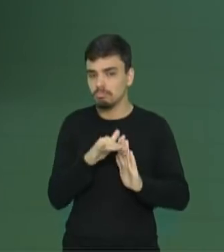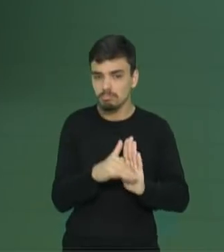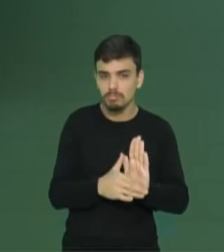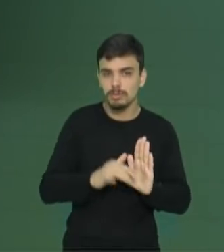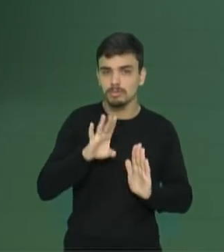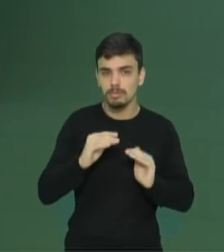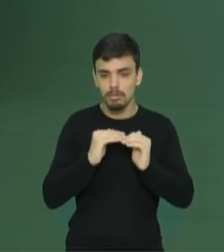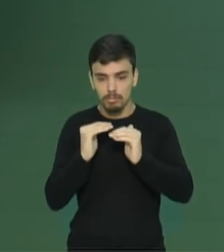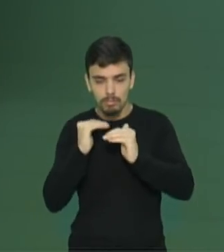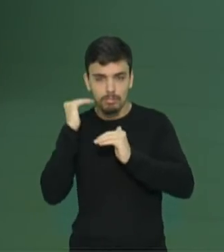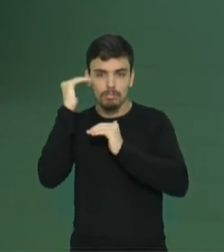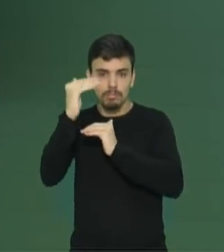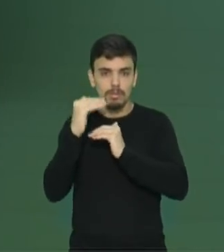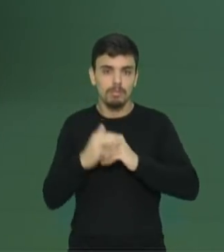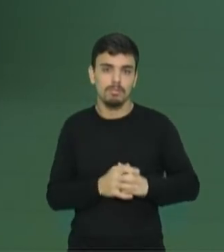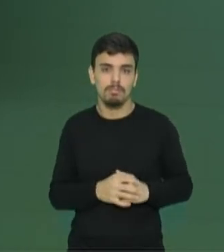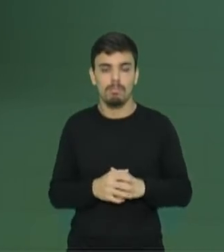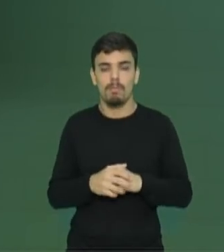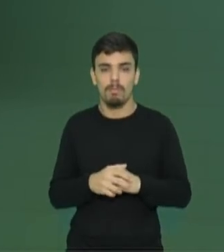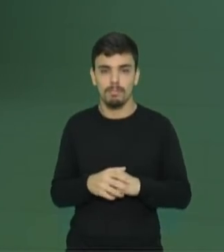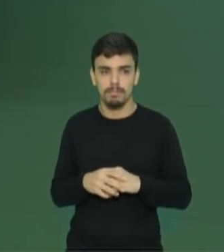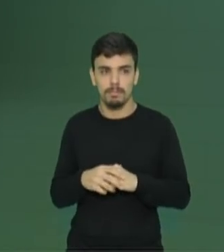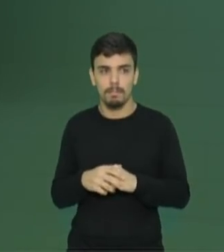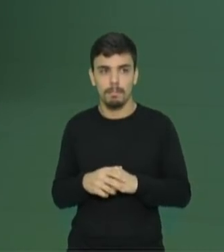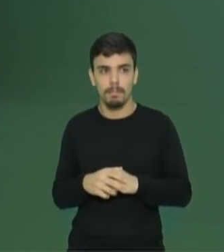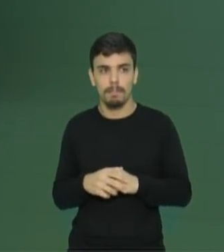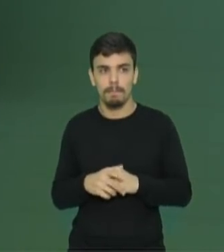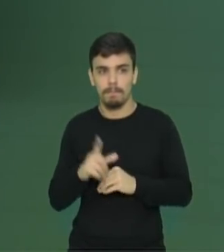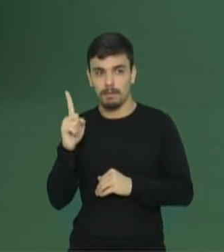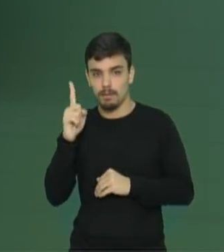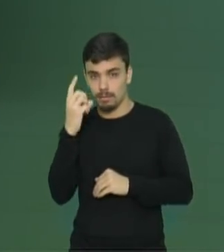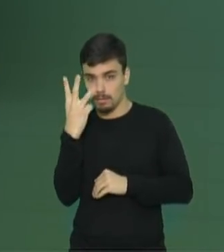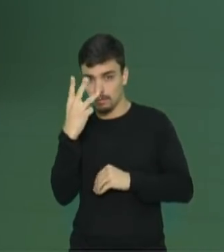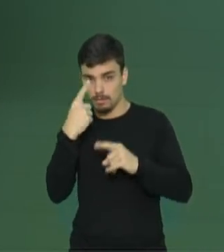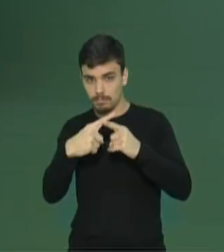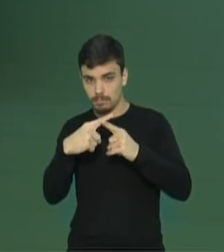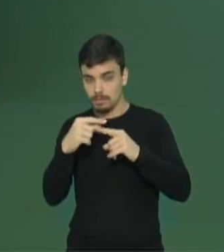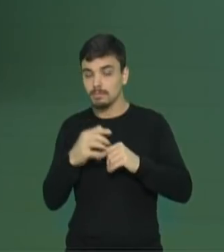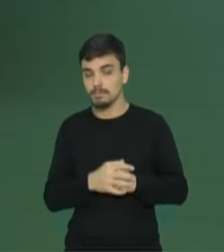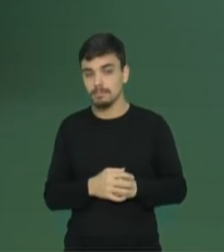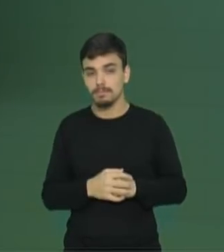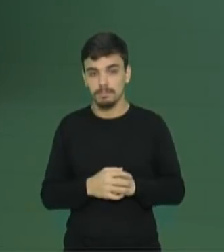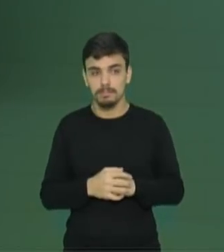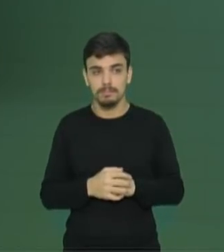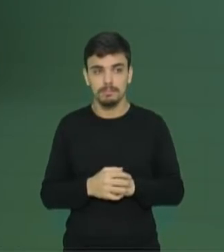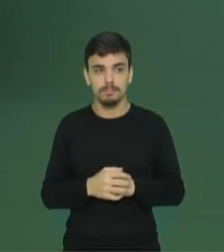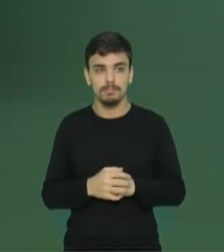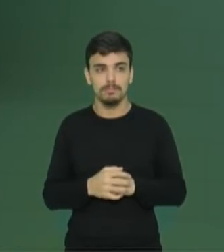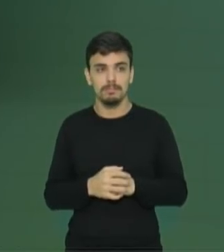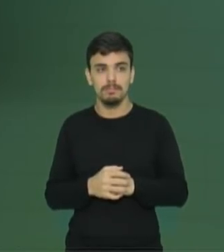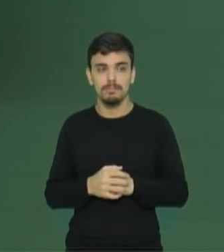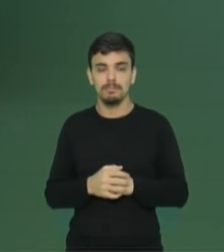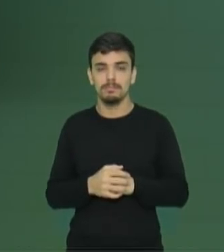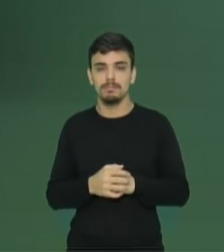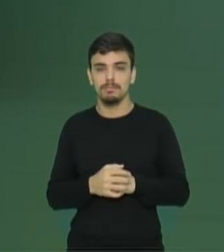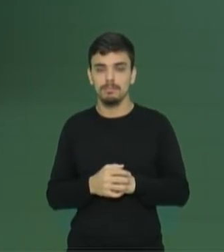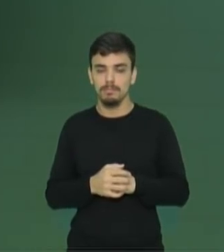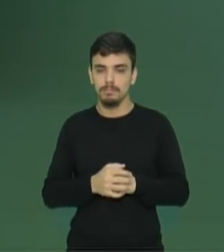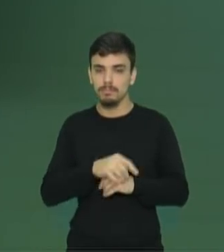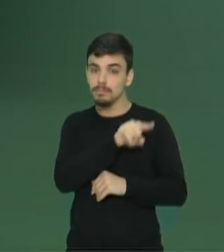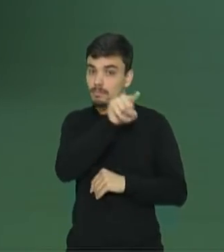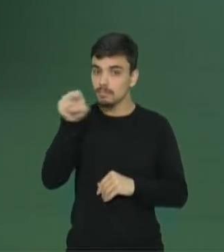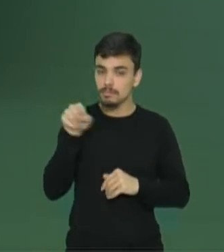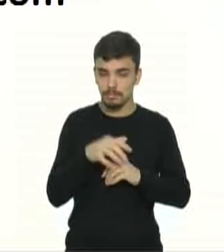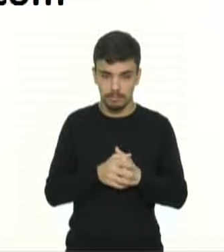evolução, tipo o Pikachu, que só evolui uma vez. Aqui evolui 3 vezes. E o Pikachu ainda é difícil de evoluir ele, né? Mas continuando, para